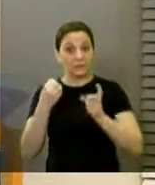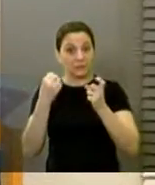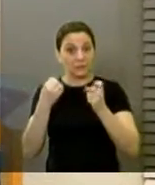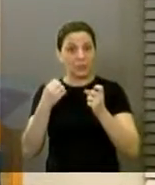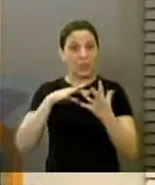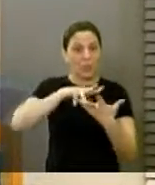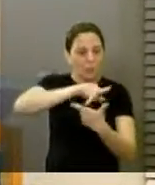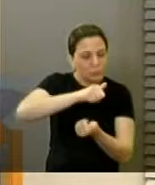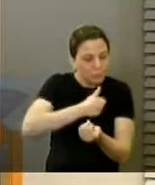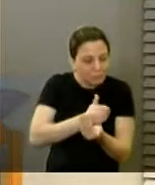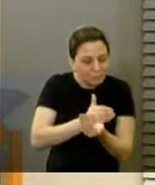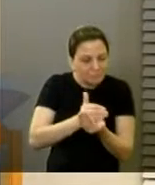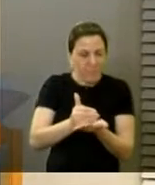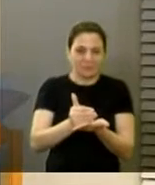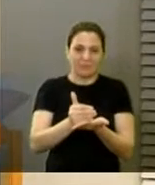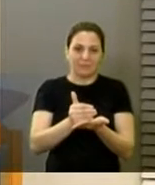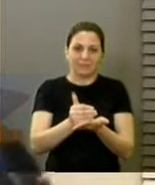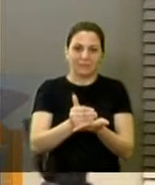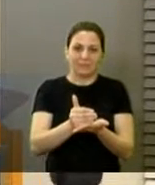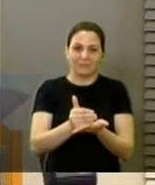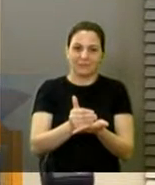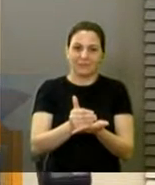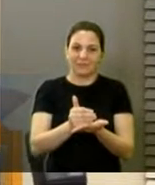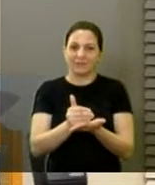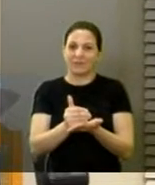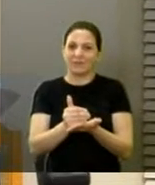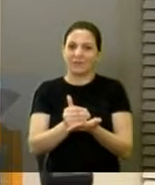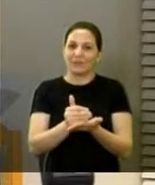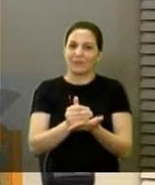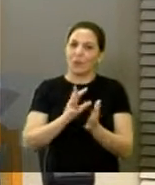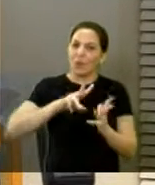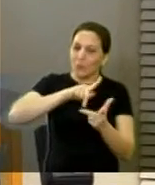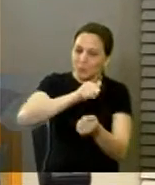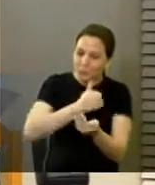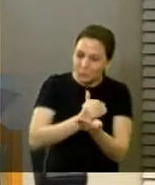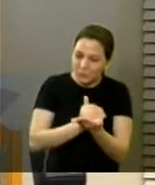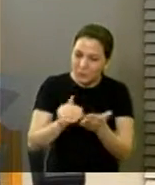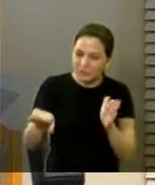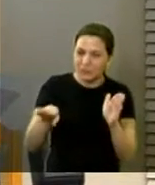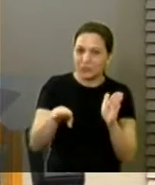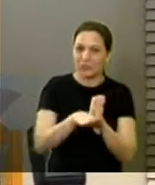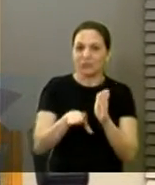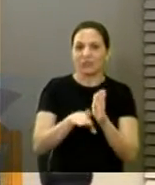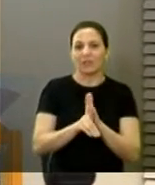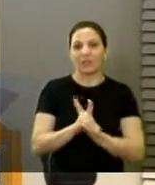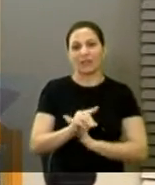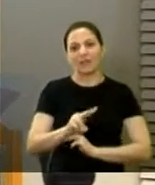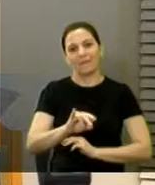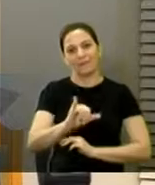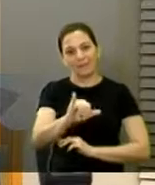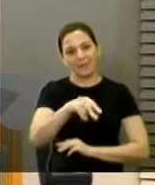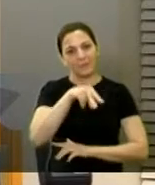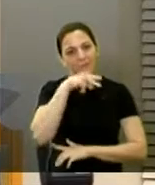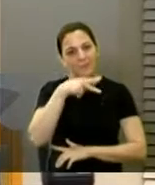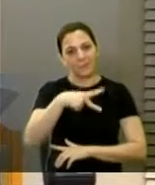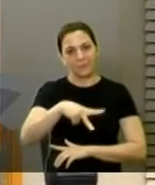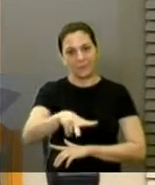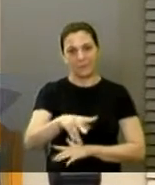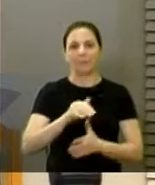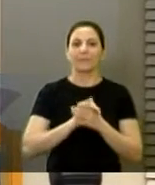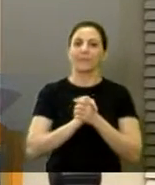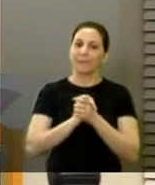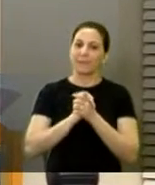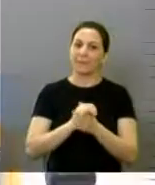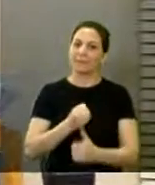começa de novo tá bom o mundo está começando de novo aí com a chegada do do davi quero saudar também